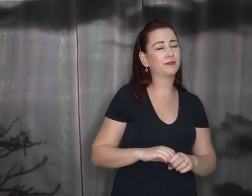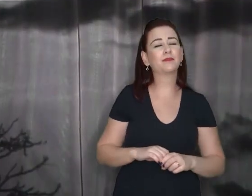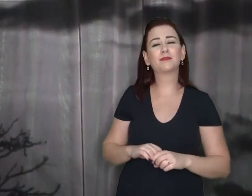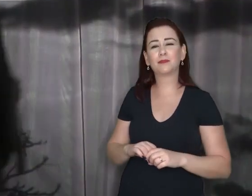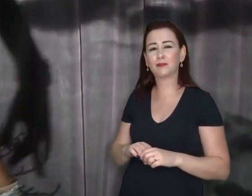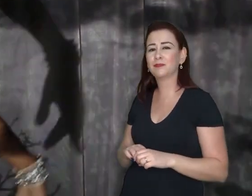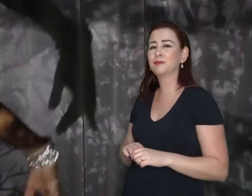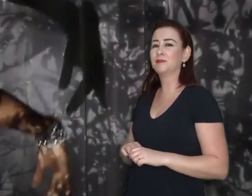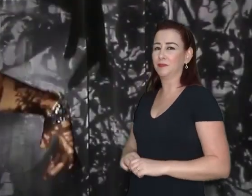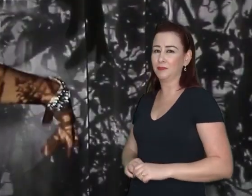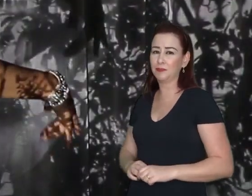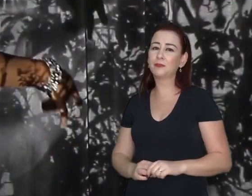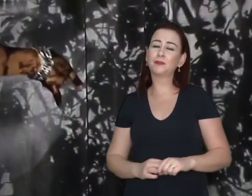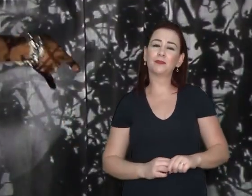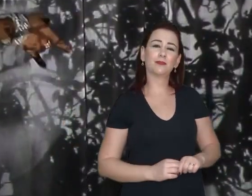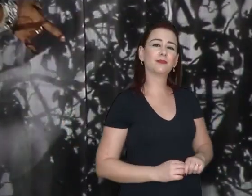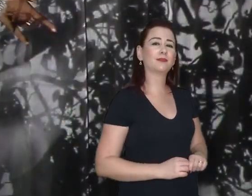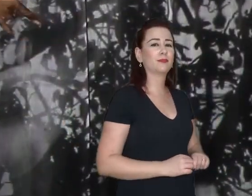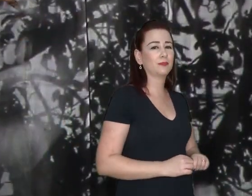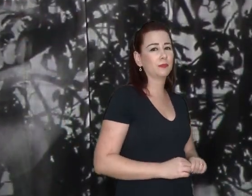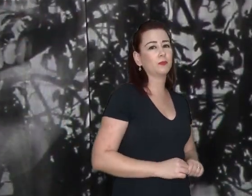cantar,